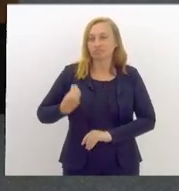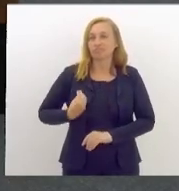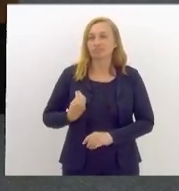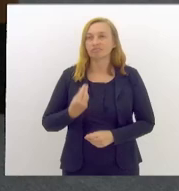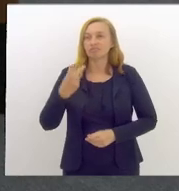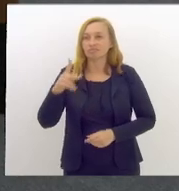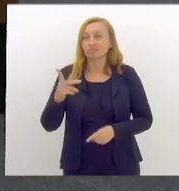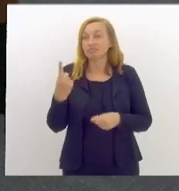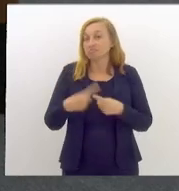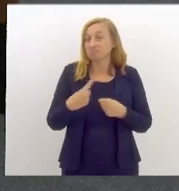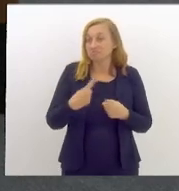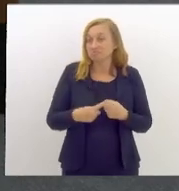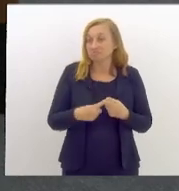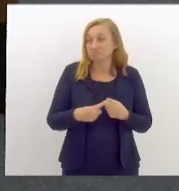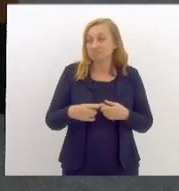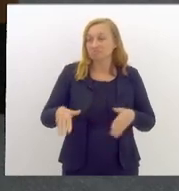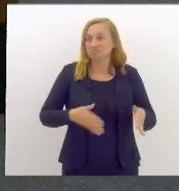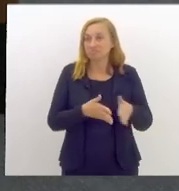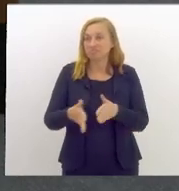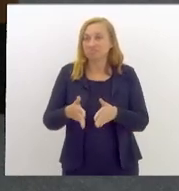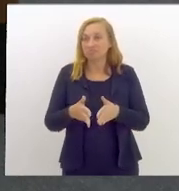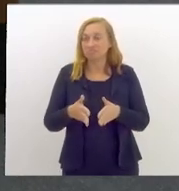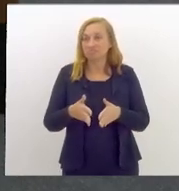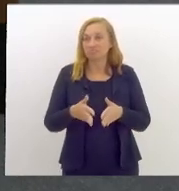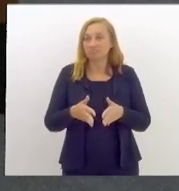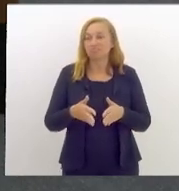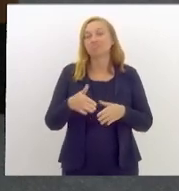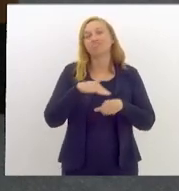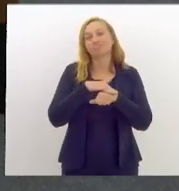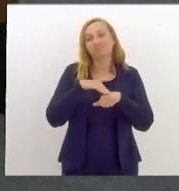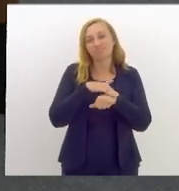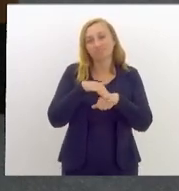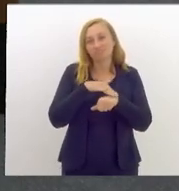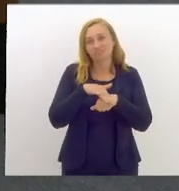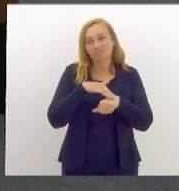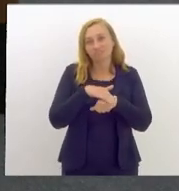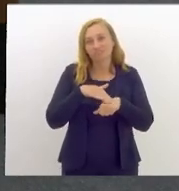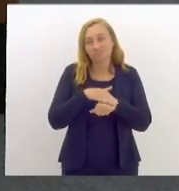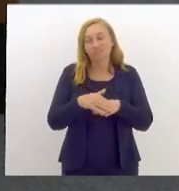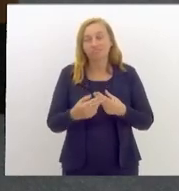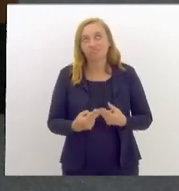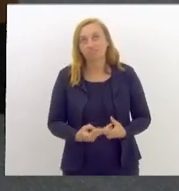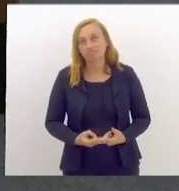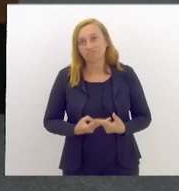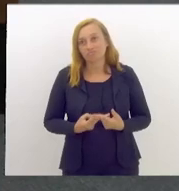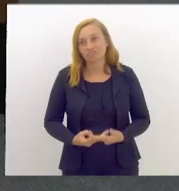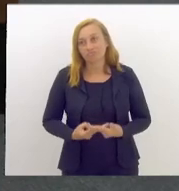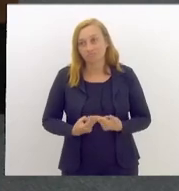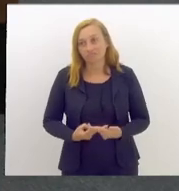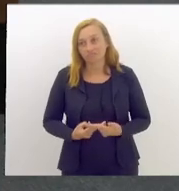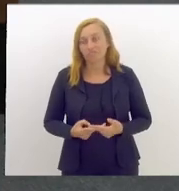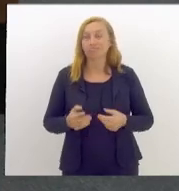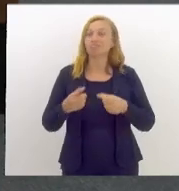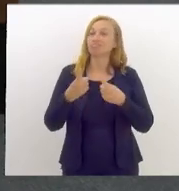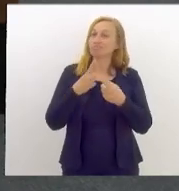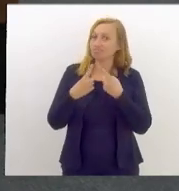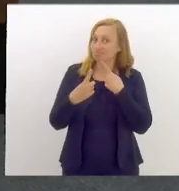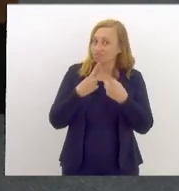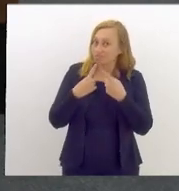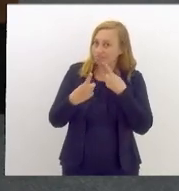porque o caminho da costura conversa da paciência do Diálogo